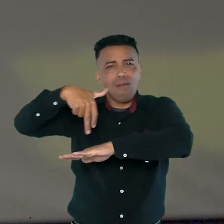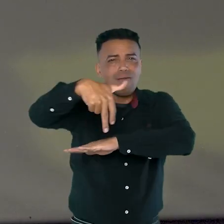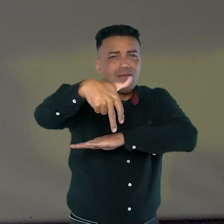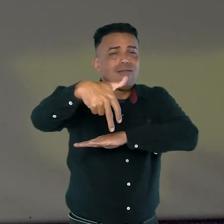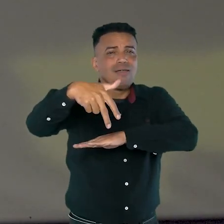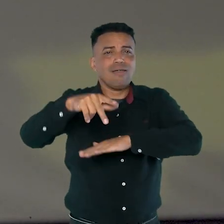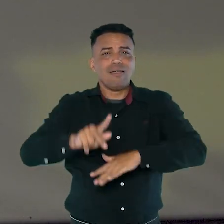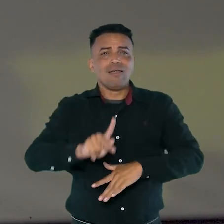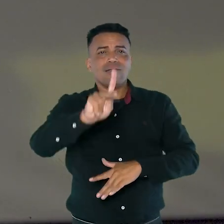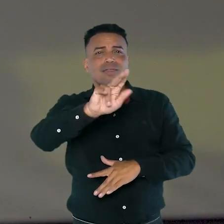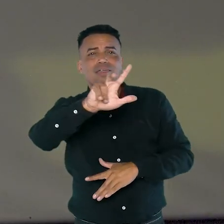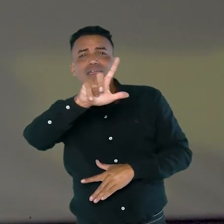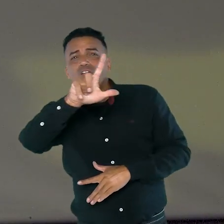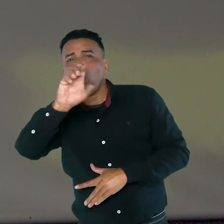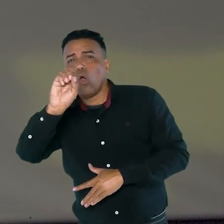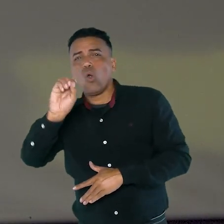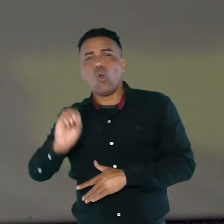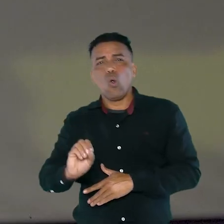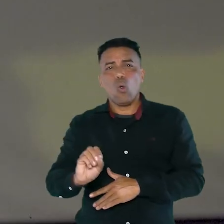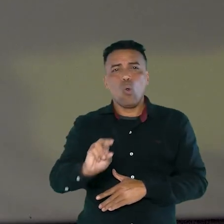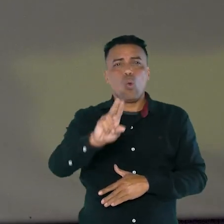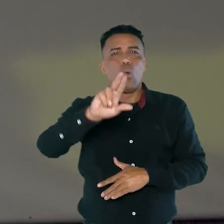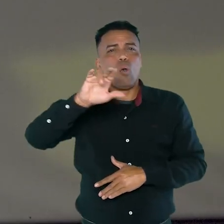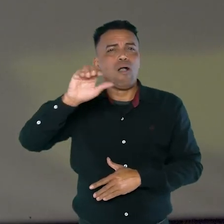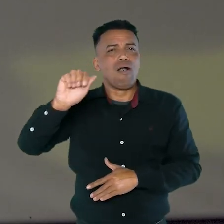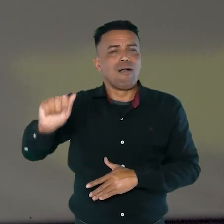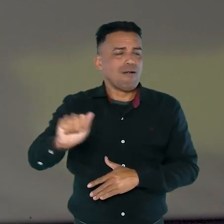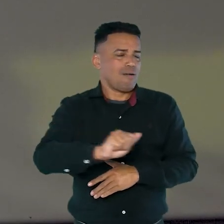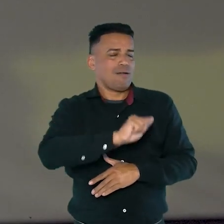quilo e bolo.